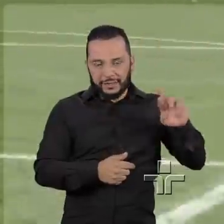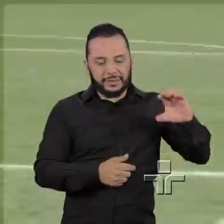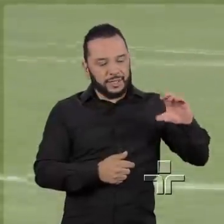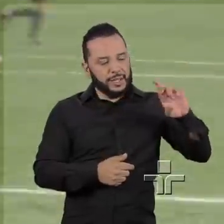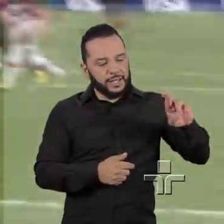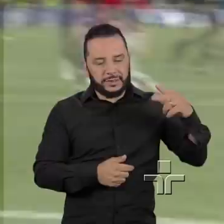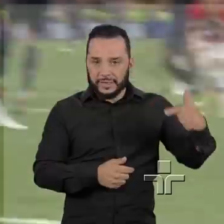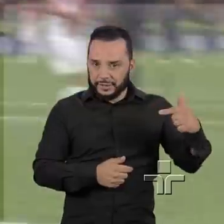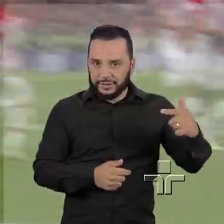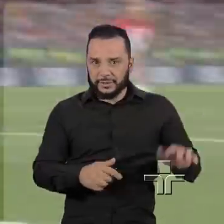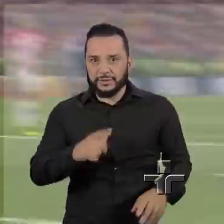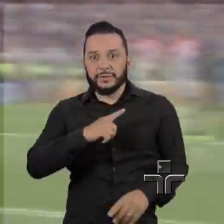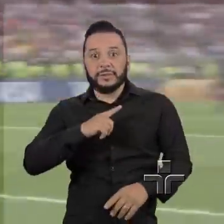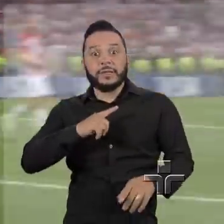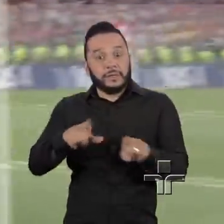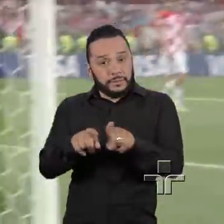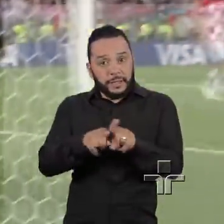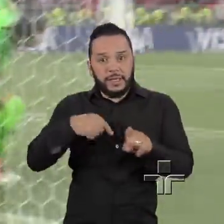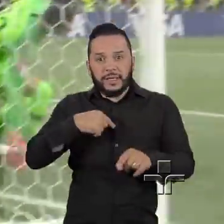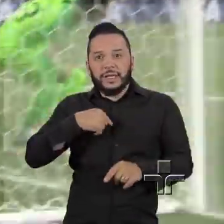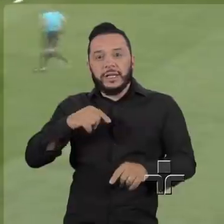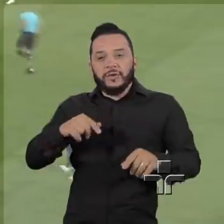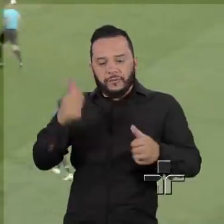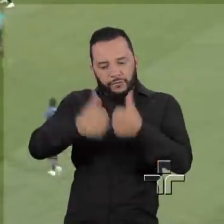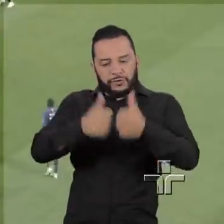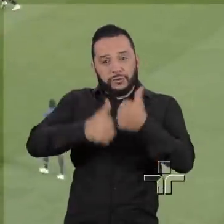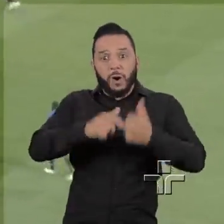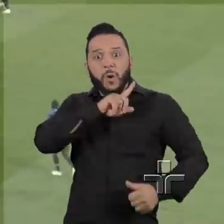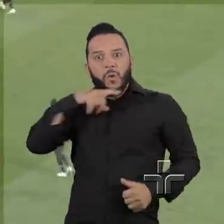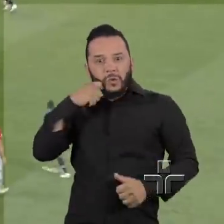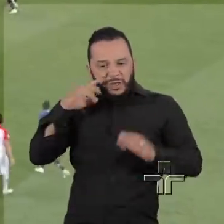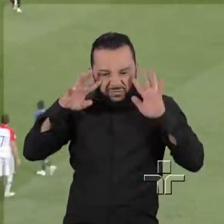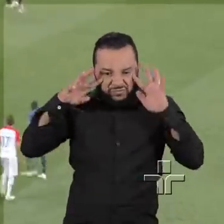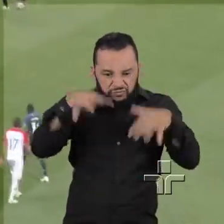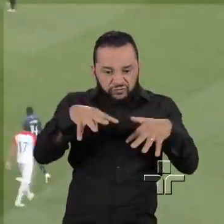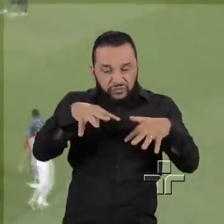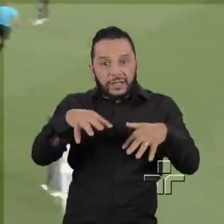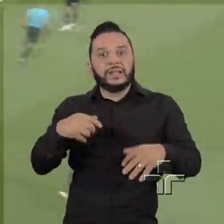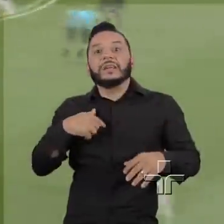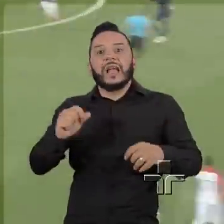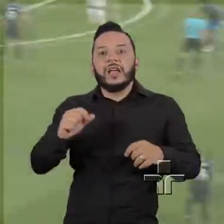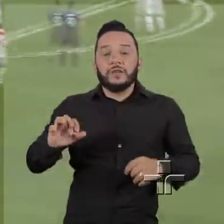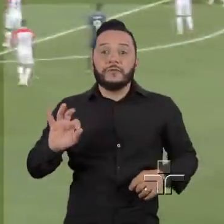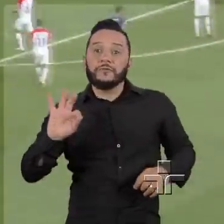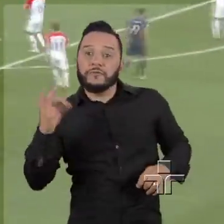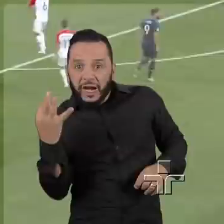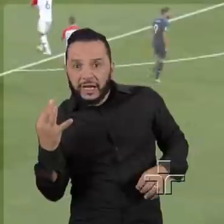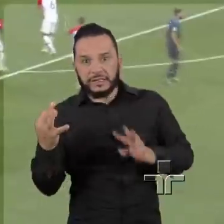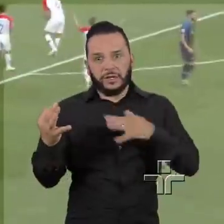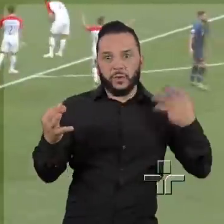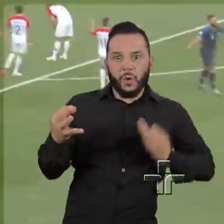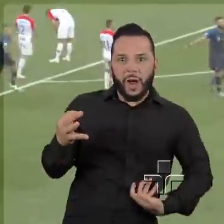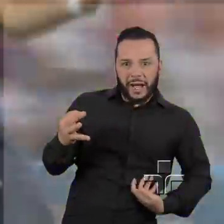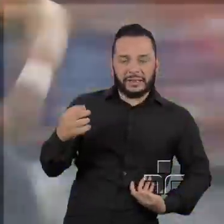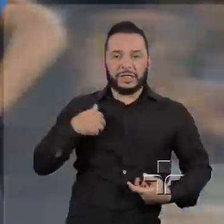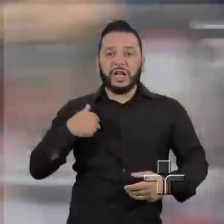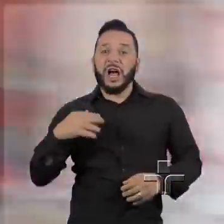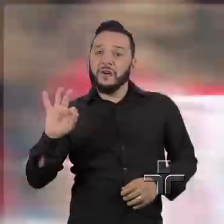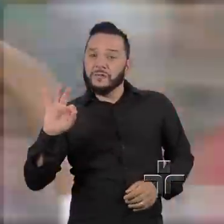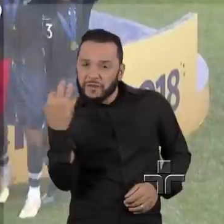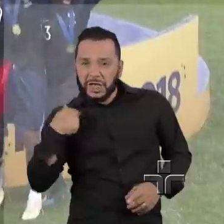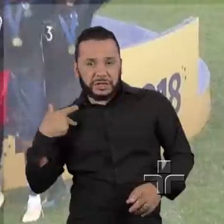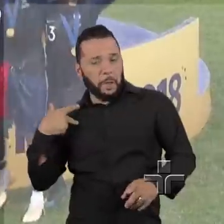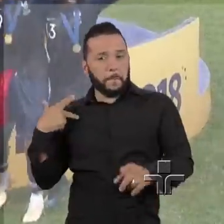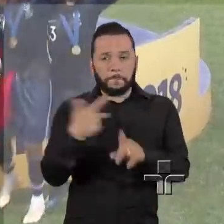Futebol que fez o mundo olhar para a Rússia e ver a França. Em uma inédita final do Mundial com a Croácia, os Les Bleus conquistaram pela 2ª vez